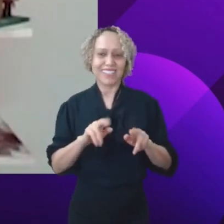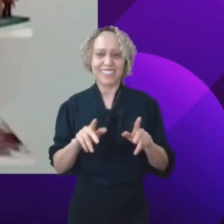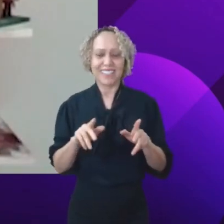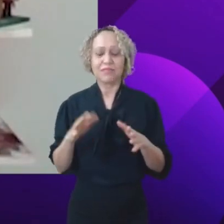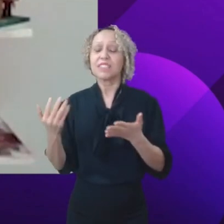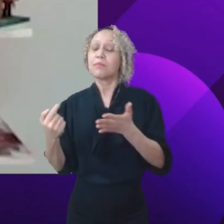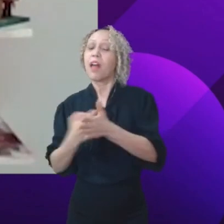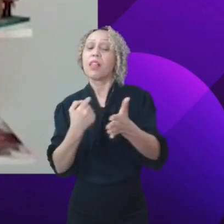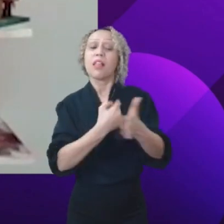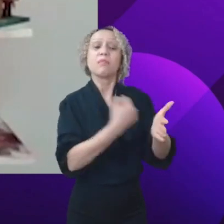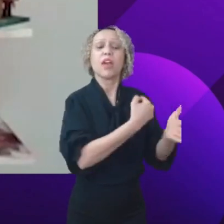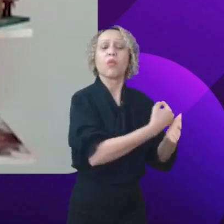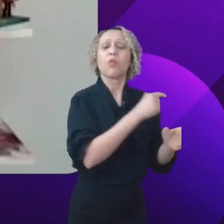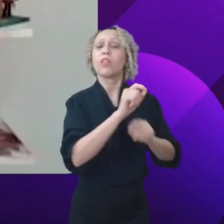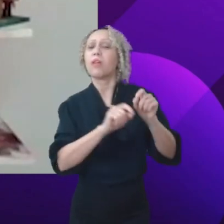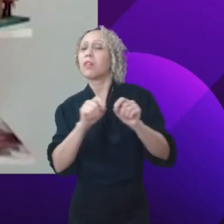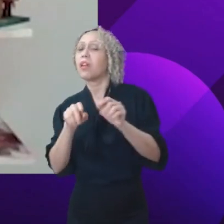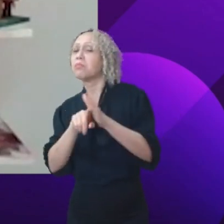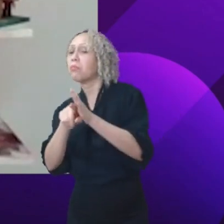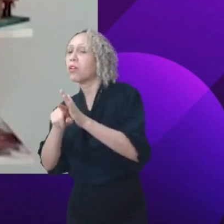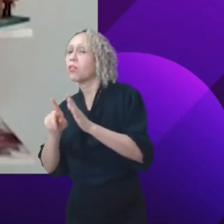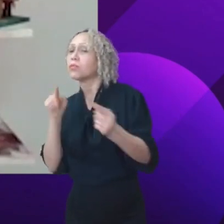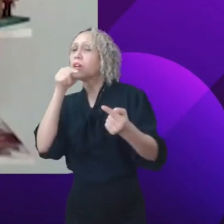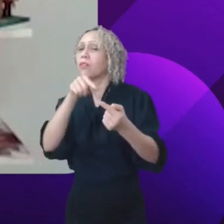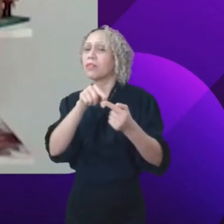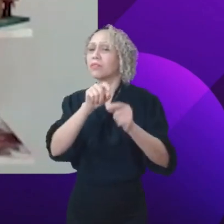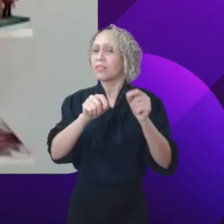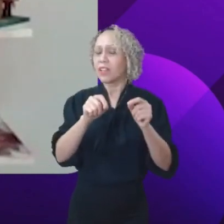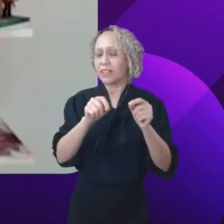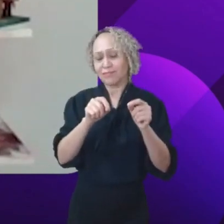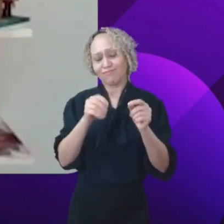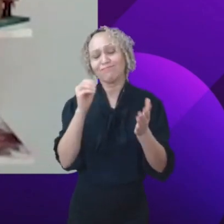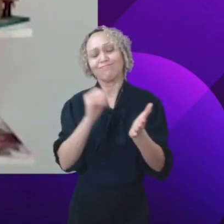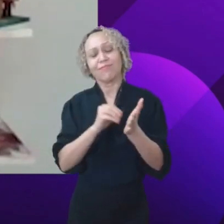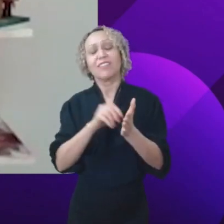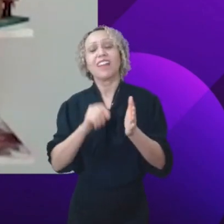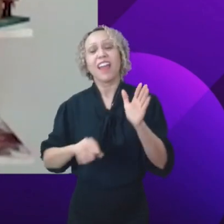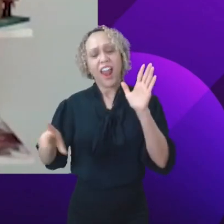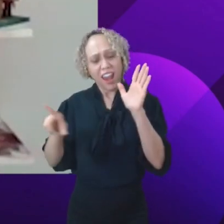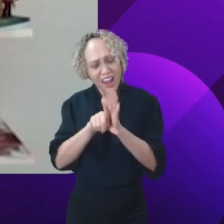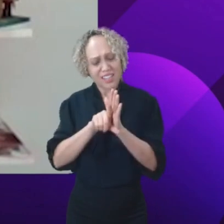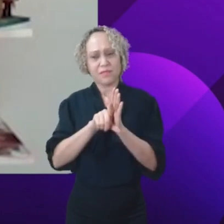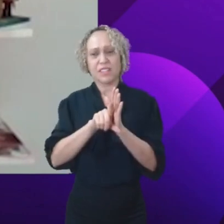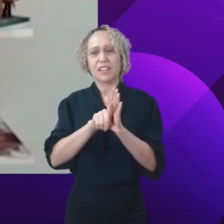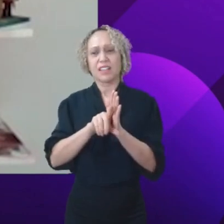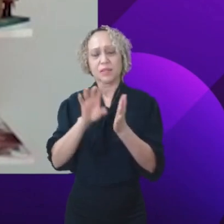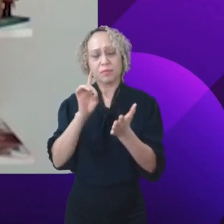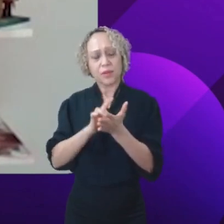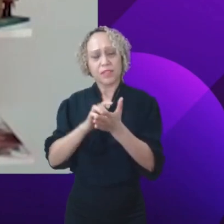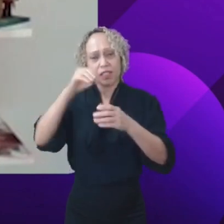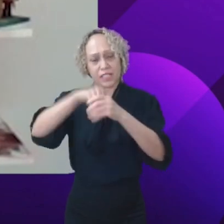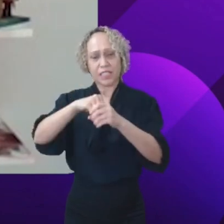Essas perguntas, né, têm muito a ver mesmo com a falta de legitimidade da língua nesse sentido na